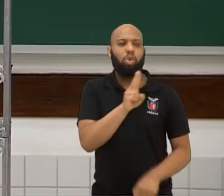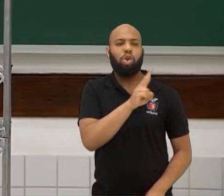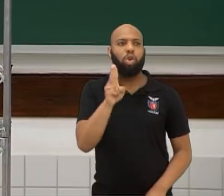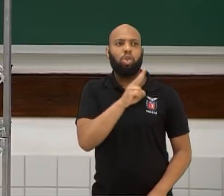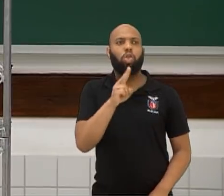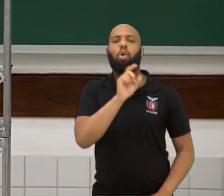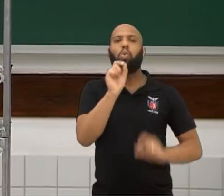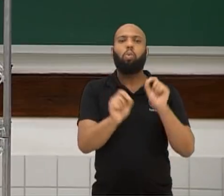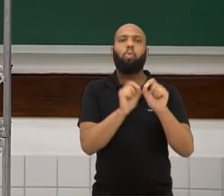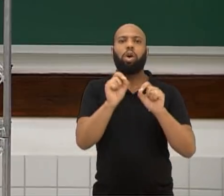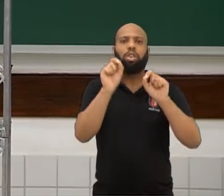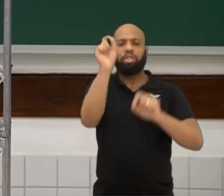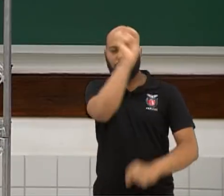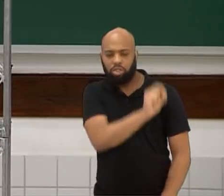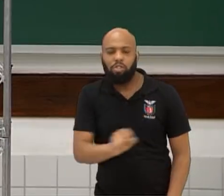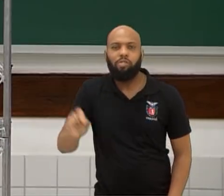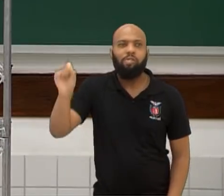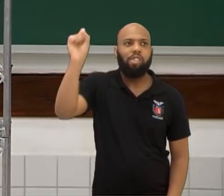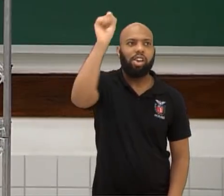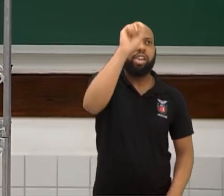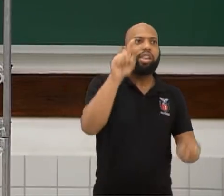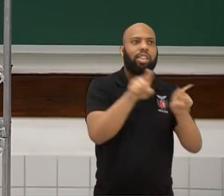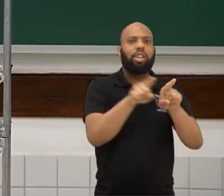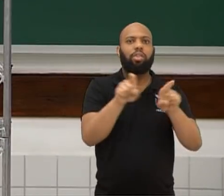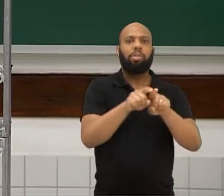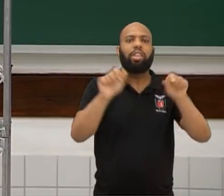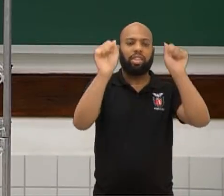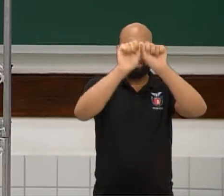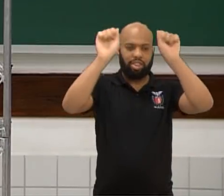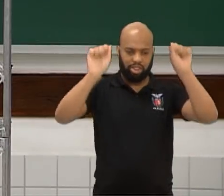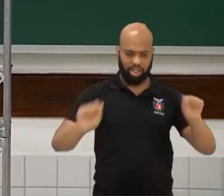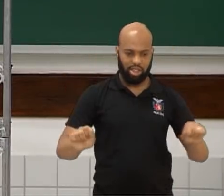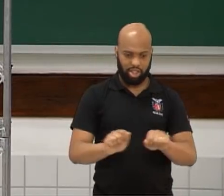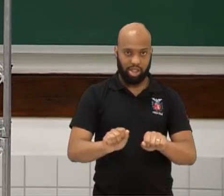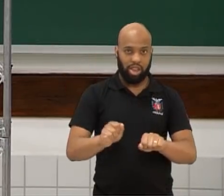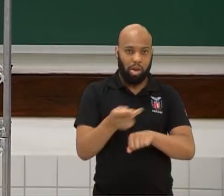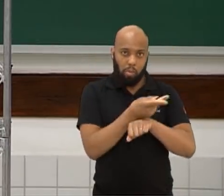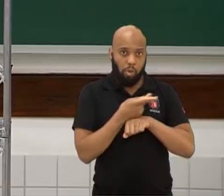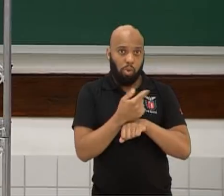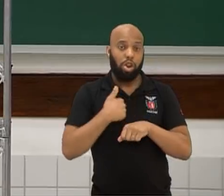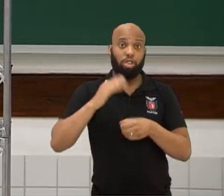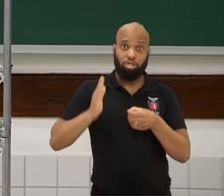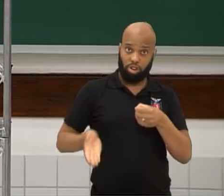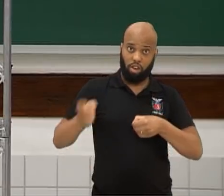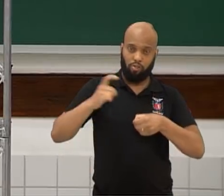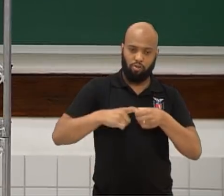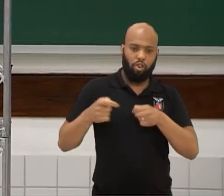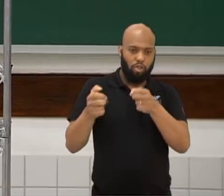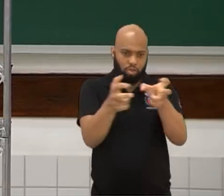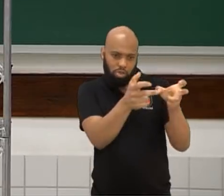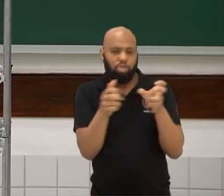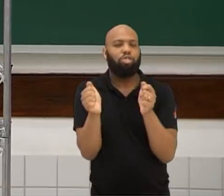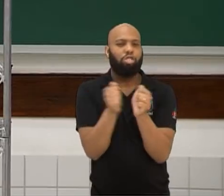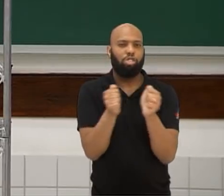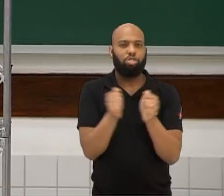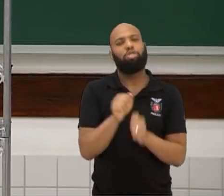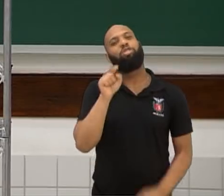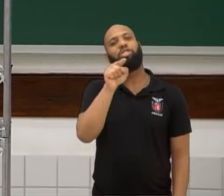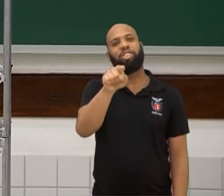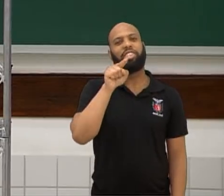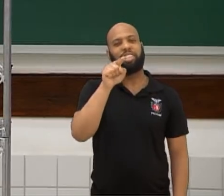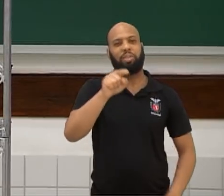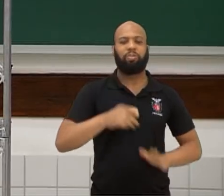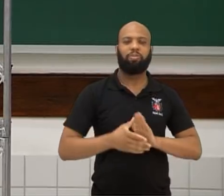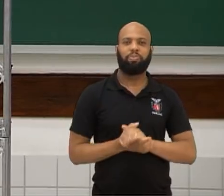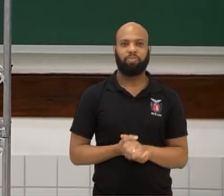nosso jogo de hoje? Circunferência e área. Procurem lá que a professora vai dar um tempinho para vocês